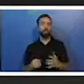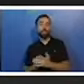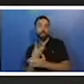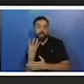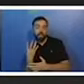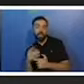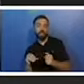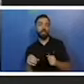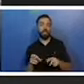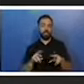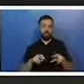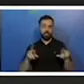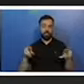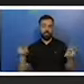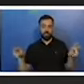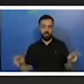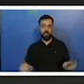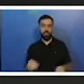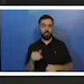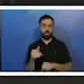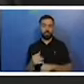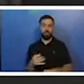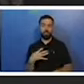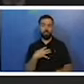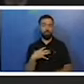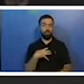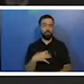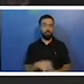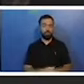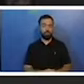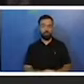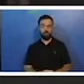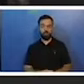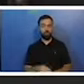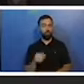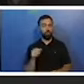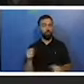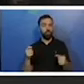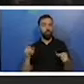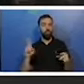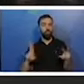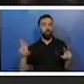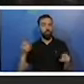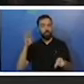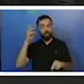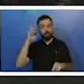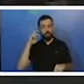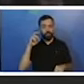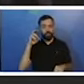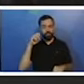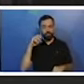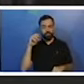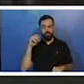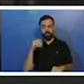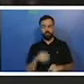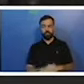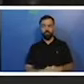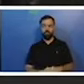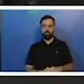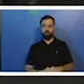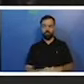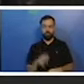suas variações loja casa você pode usar sua imaginação EA criatividade e isso é muito importante até para a gente se